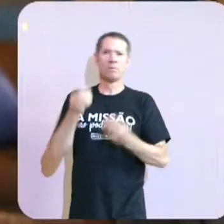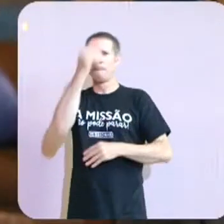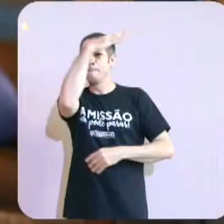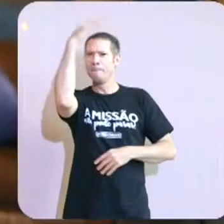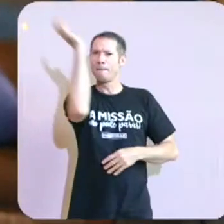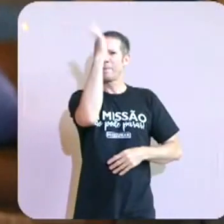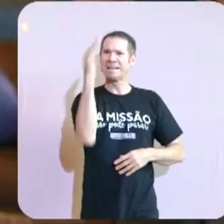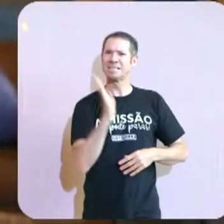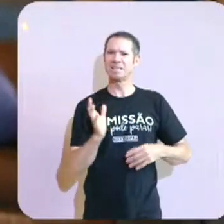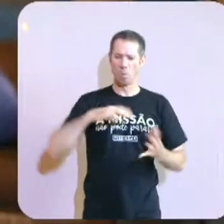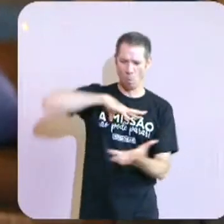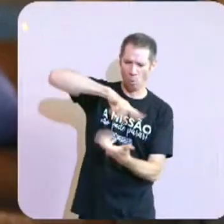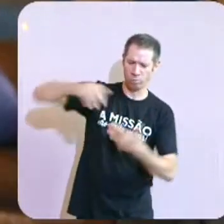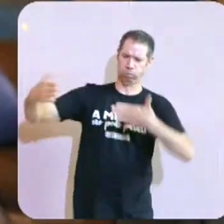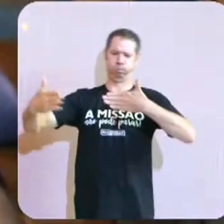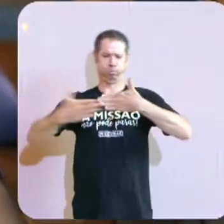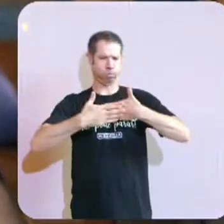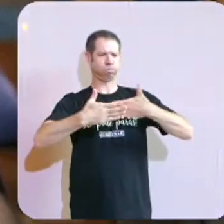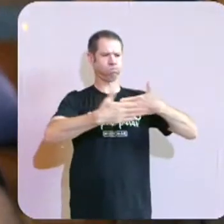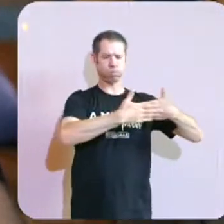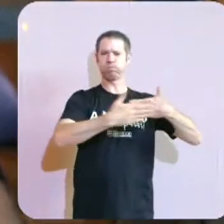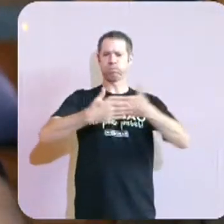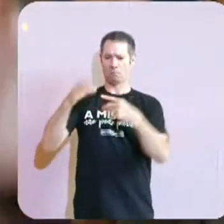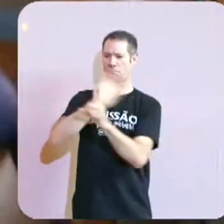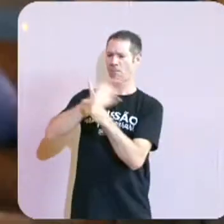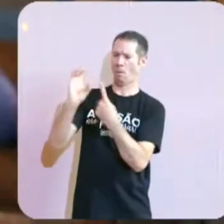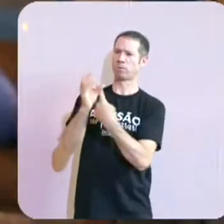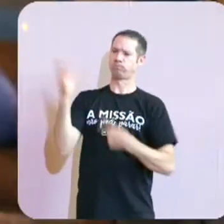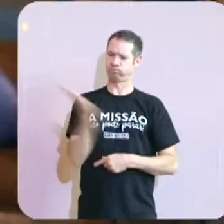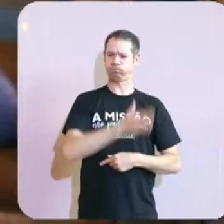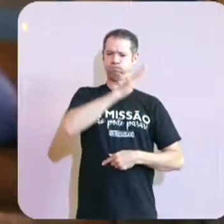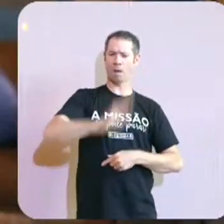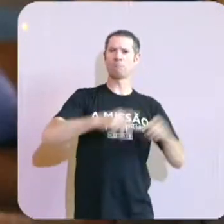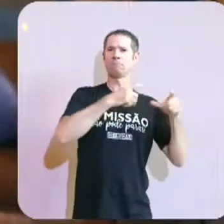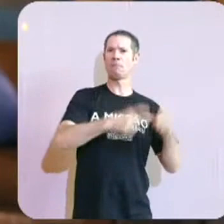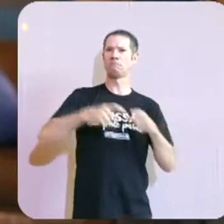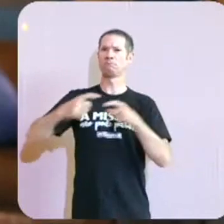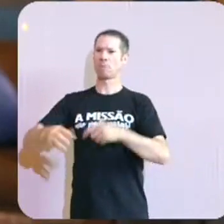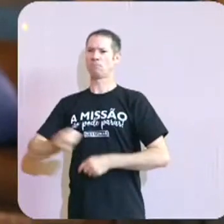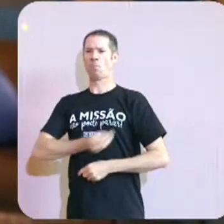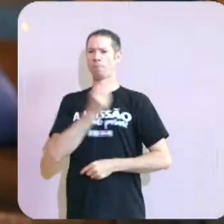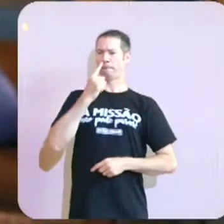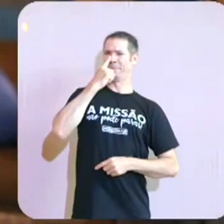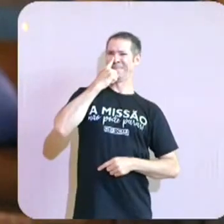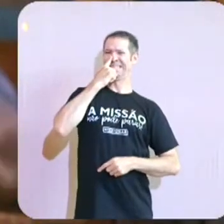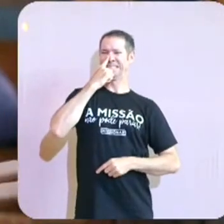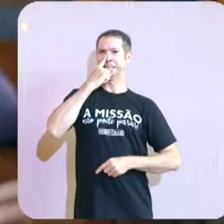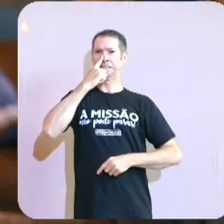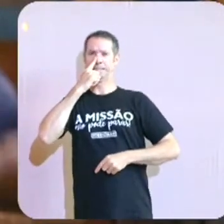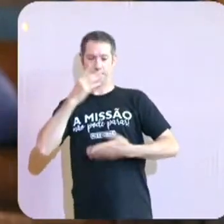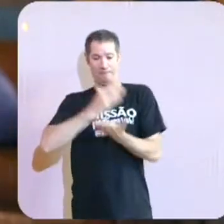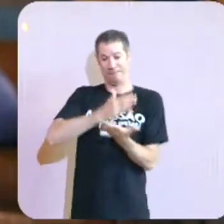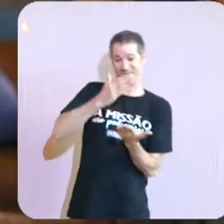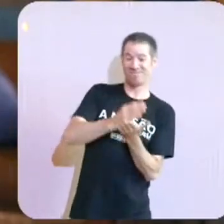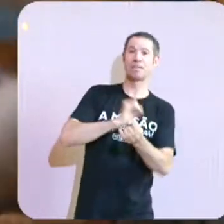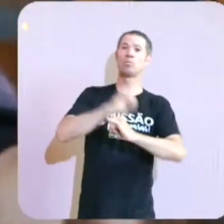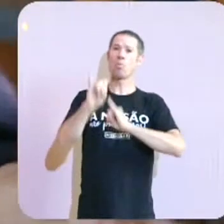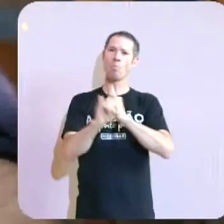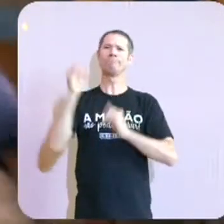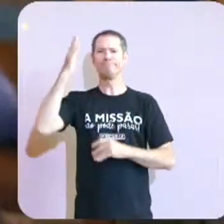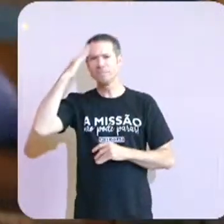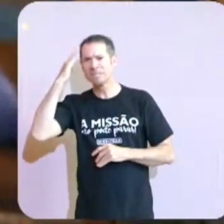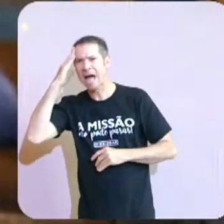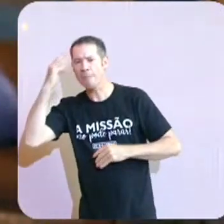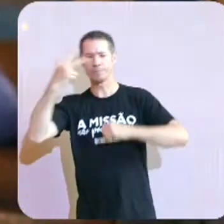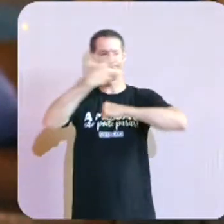Brasil e ao redor do mundo estão fechados, cultos cancelados, e em muitos lugares a convivência é estritamente virtual, como vocês sabem, assim